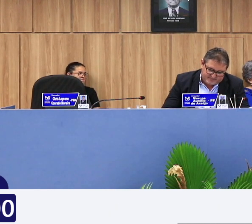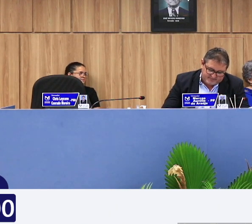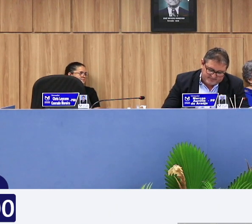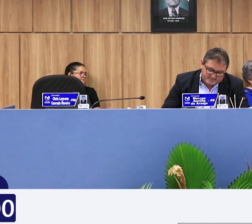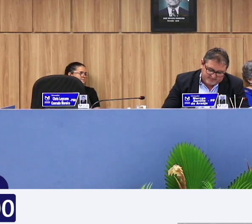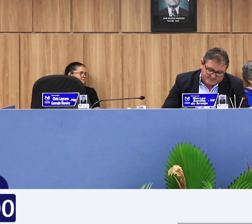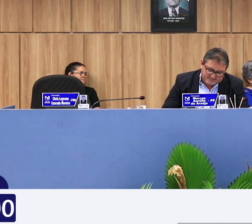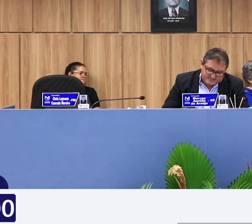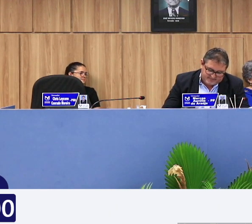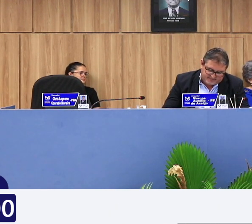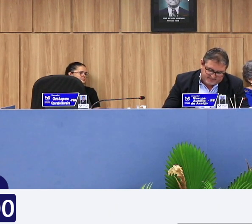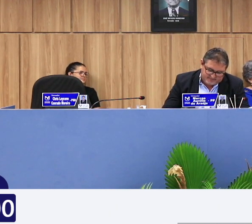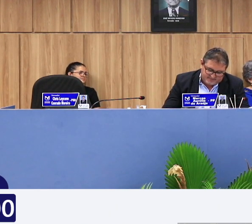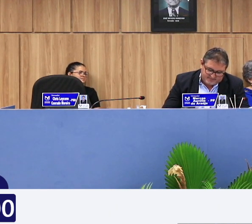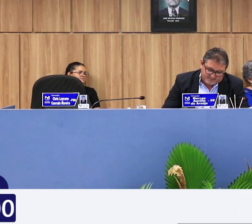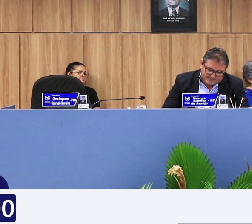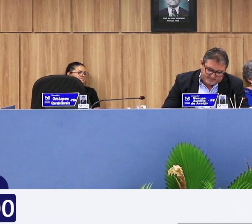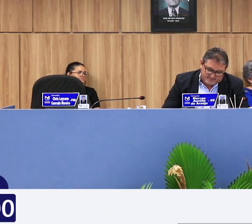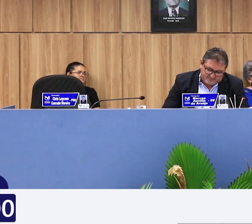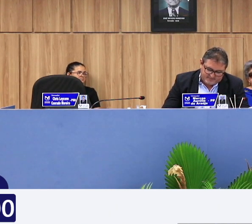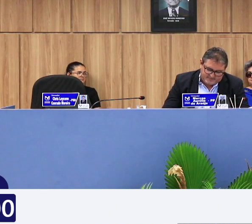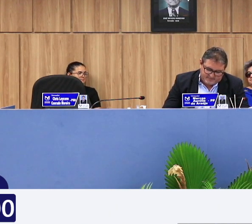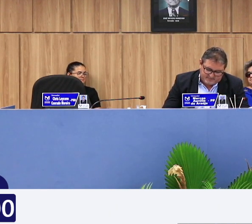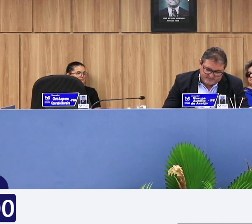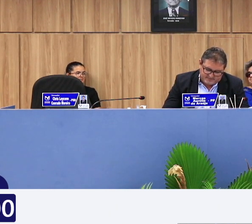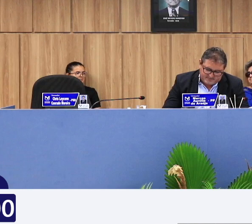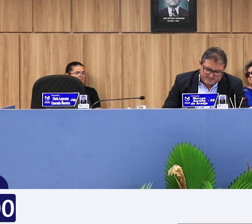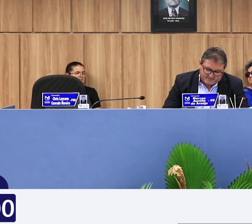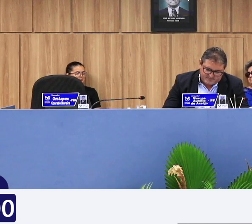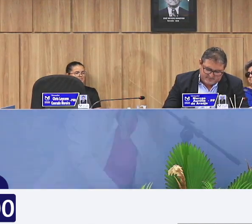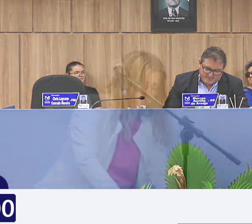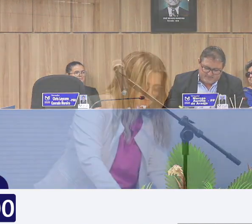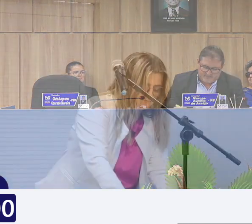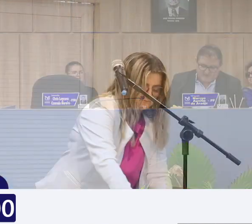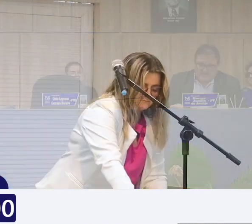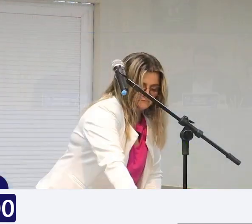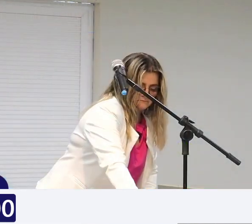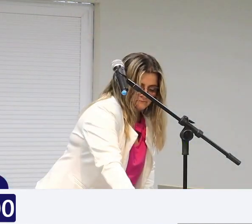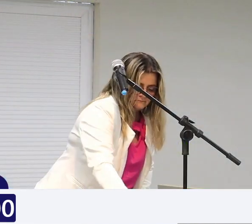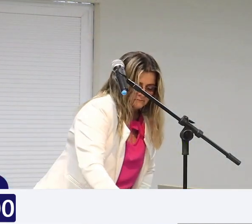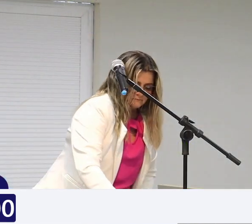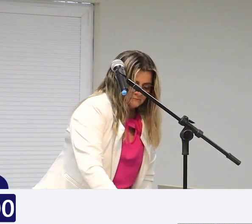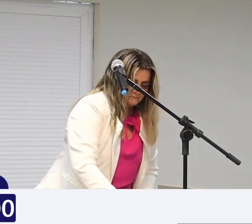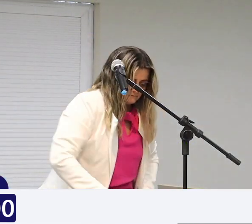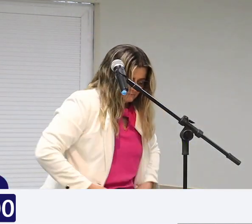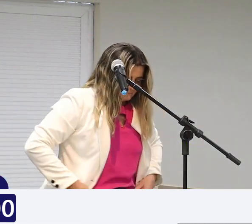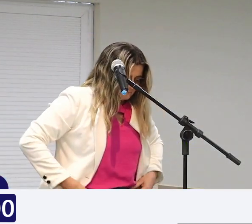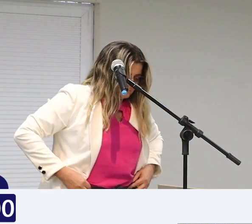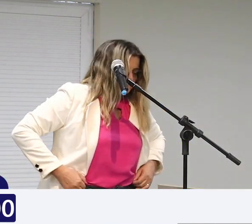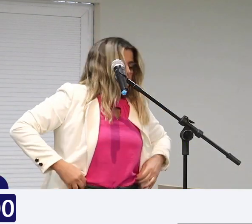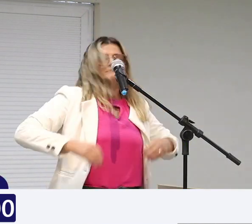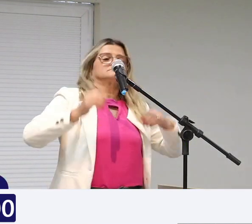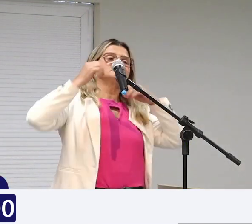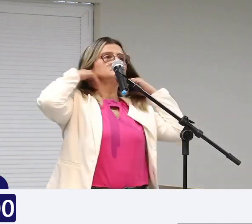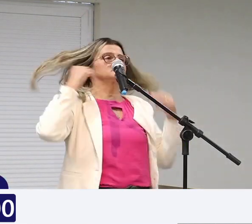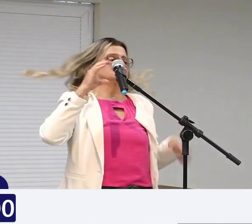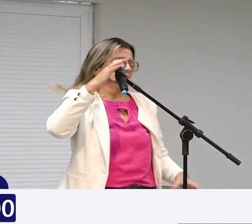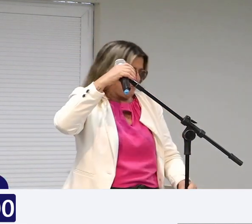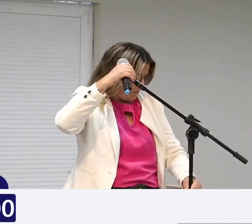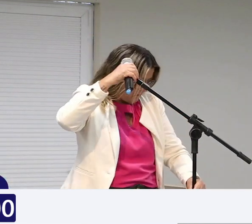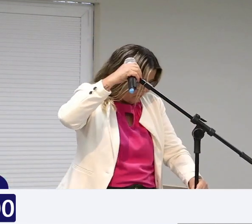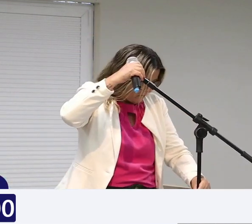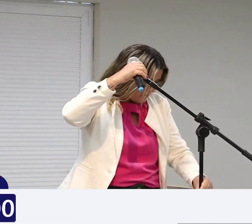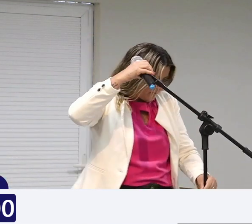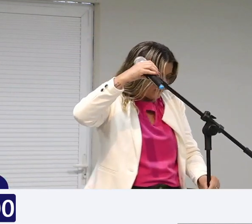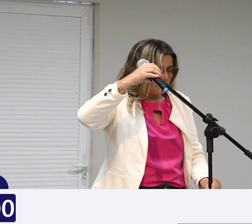Chaves com a palavra a vereadora Cleia Chaves Câmara Municipal de Vereadores de Tabuleiro do Norte